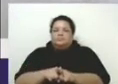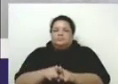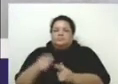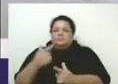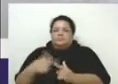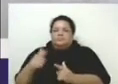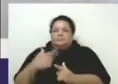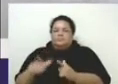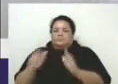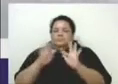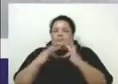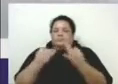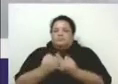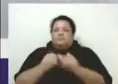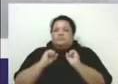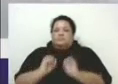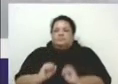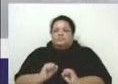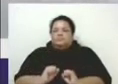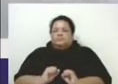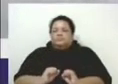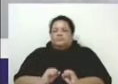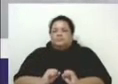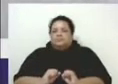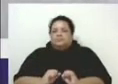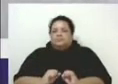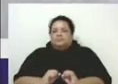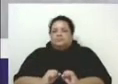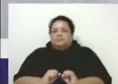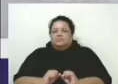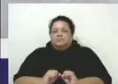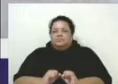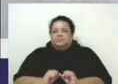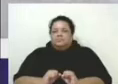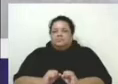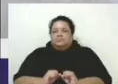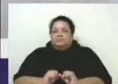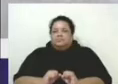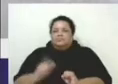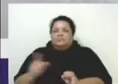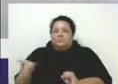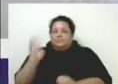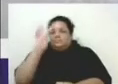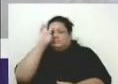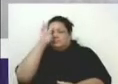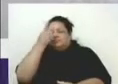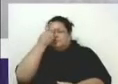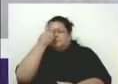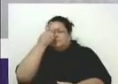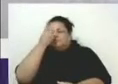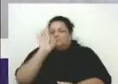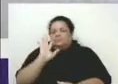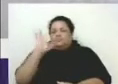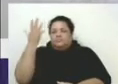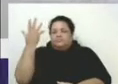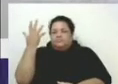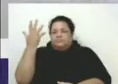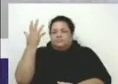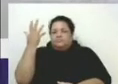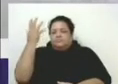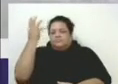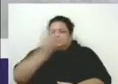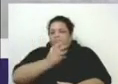está vivendo num ambiente que acaba fazendo com que ele seja daquela maneira, e agredindo e fazendo essas ações.